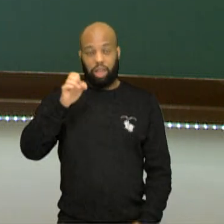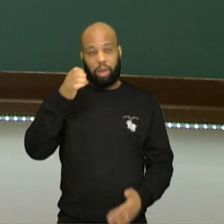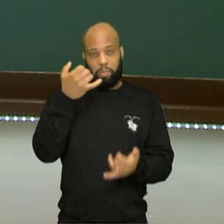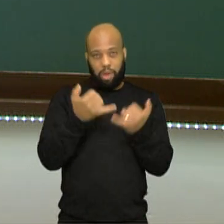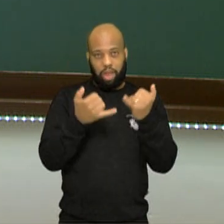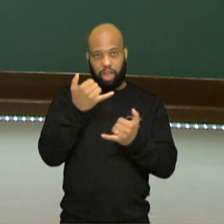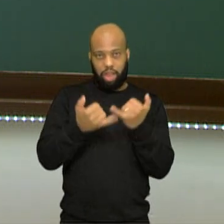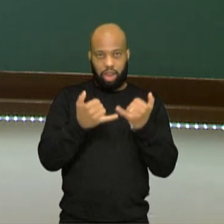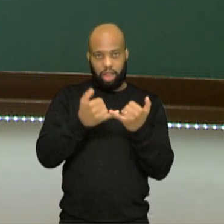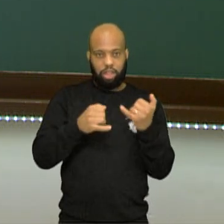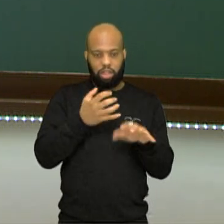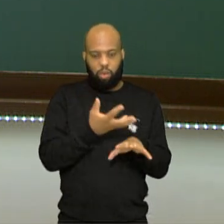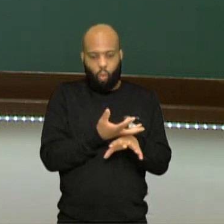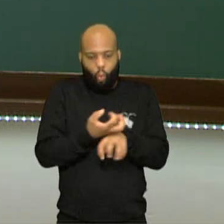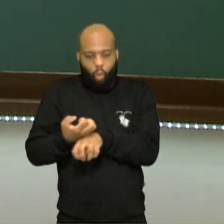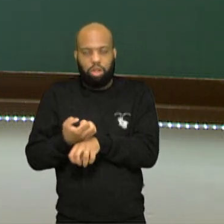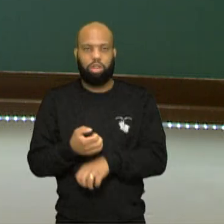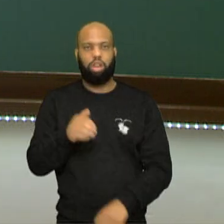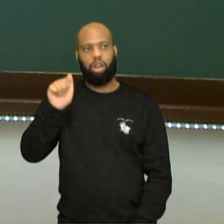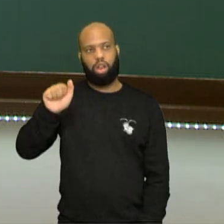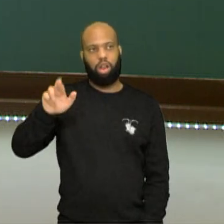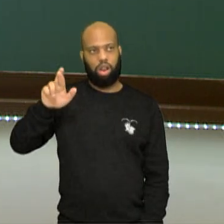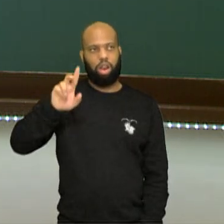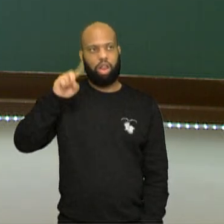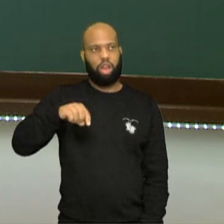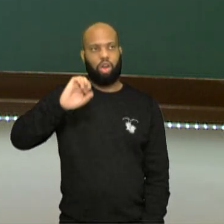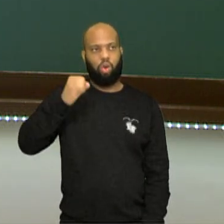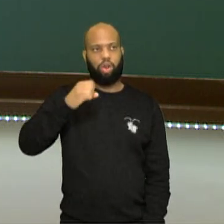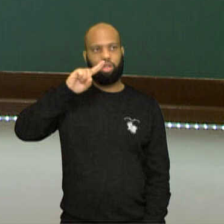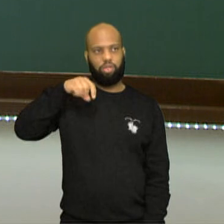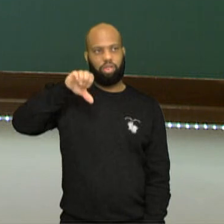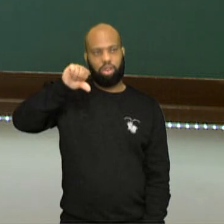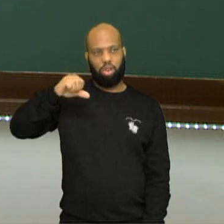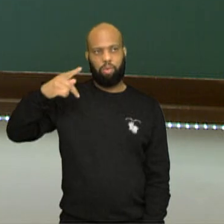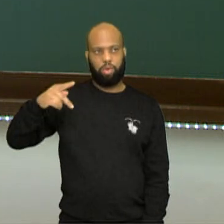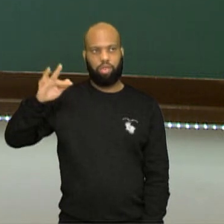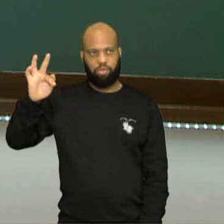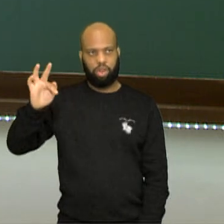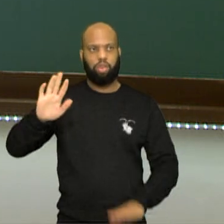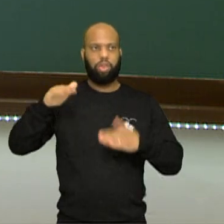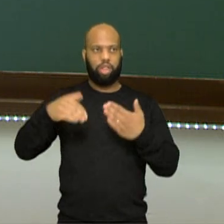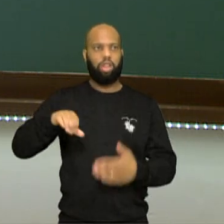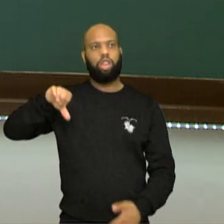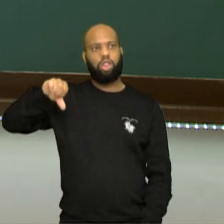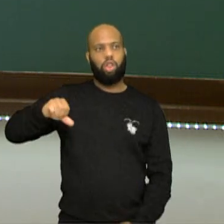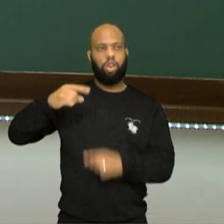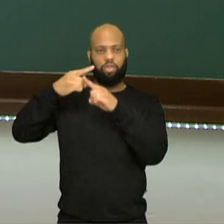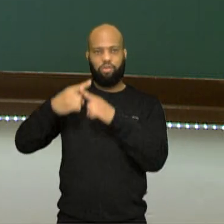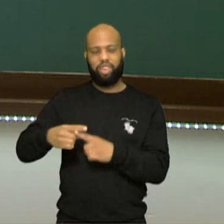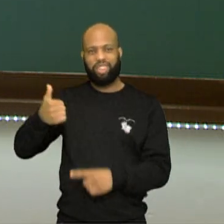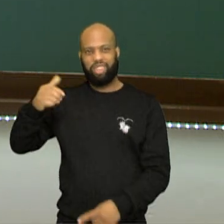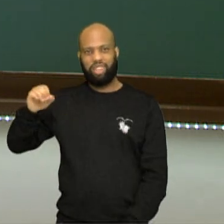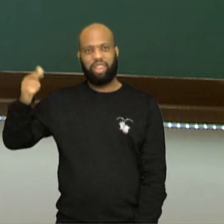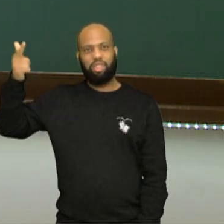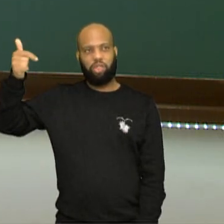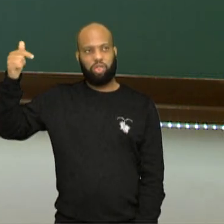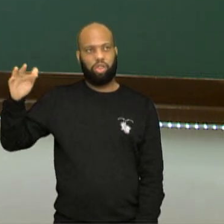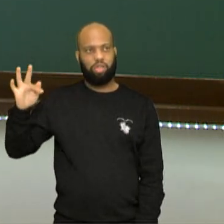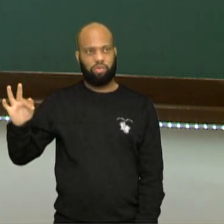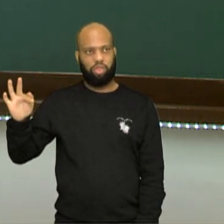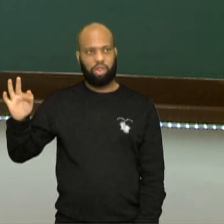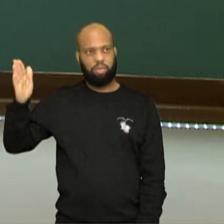picofarad por metro. 8,9, a gente pode arredondar para 9, né? 9 vezes 10 elevado a menos 12 farad por